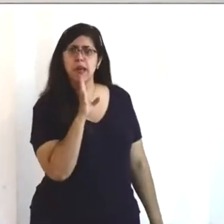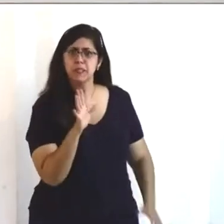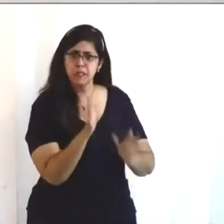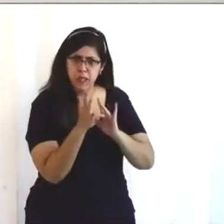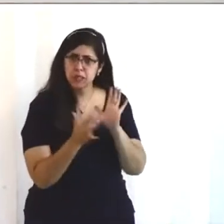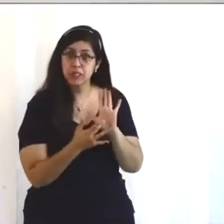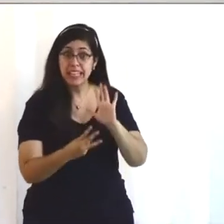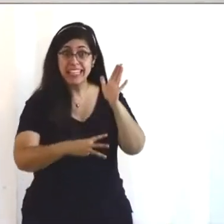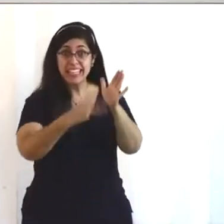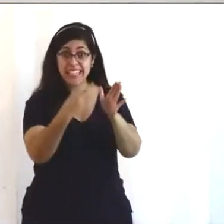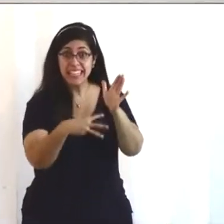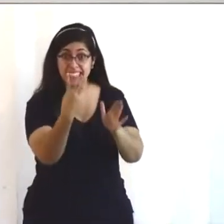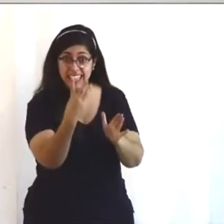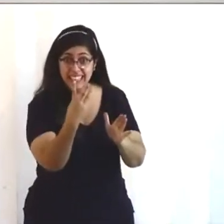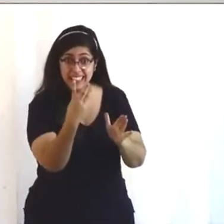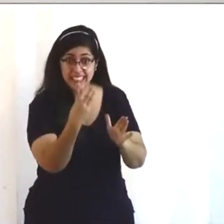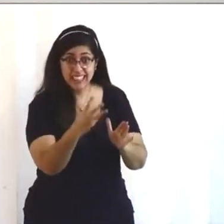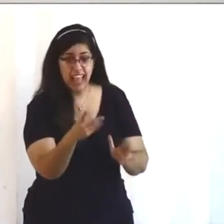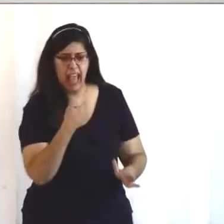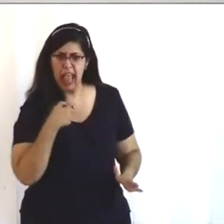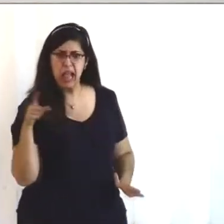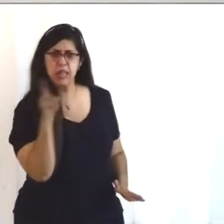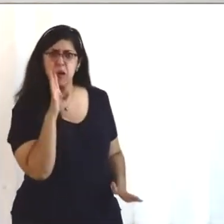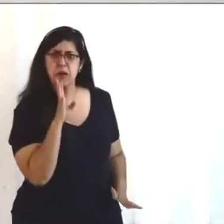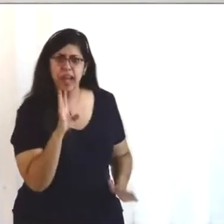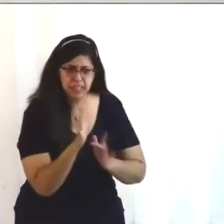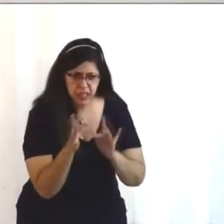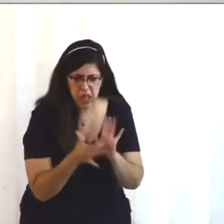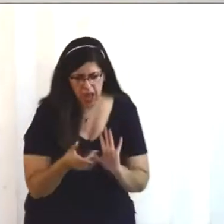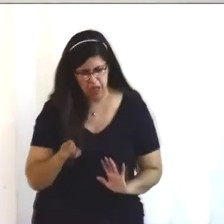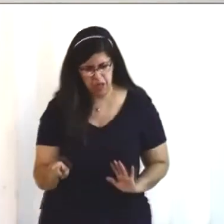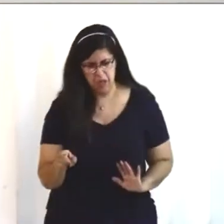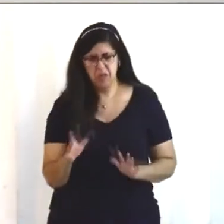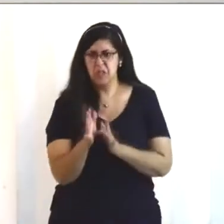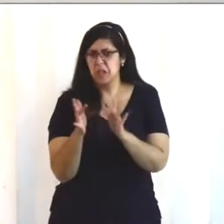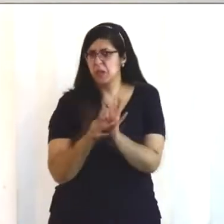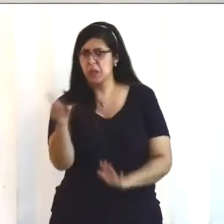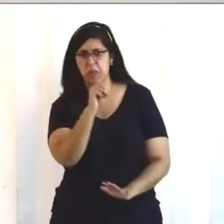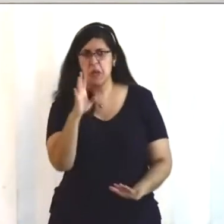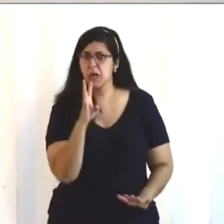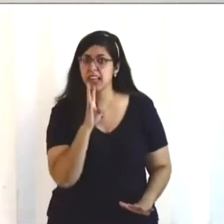Pedro negou veementemente, eu não conheço este homem.